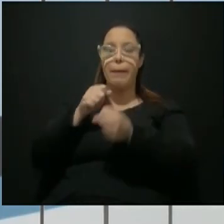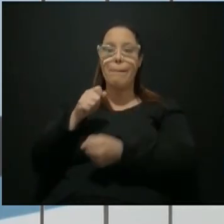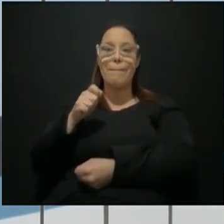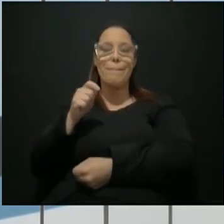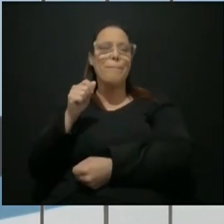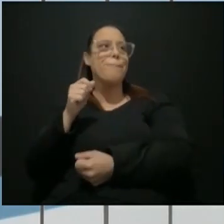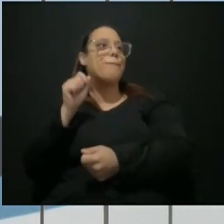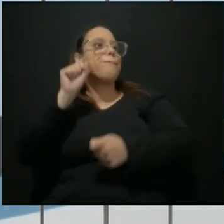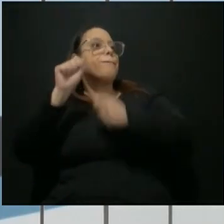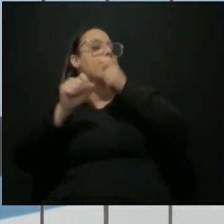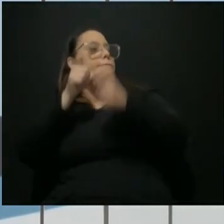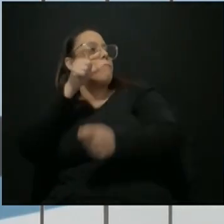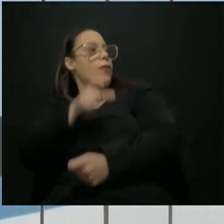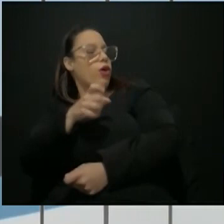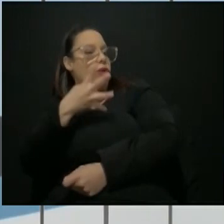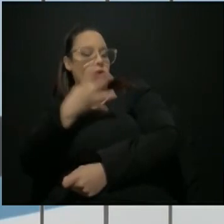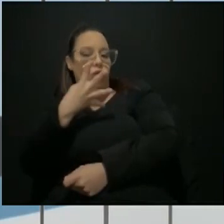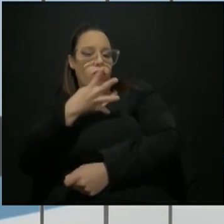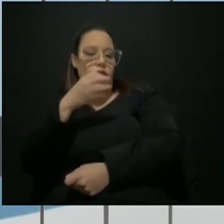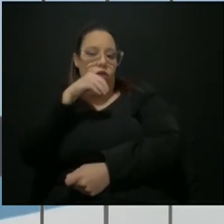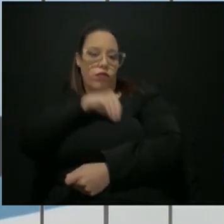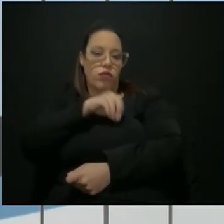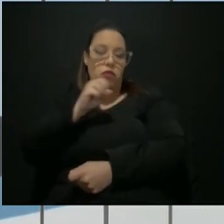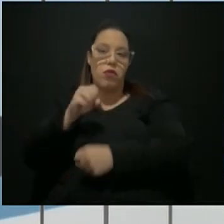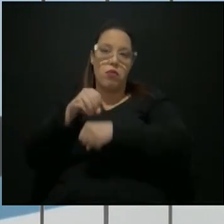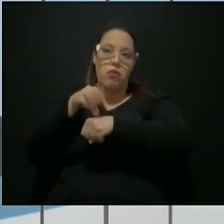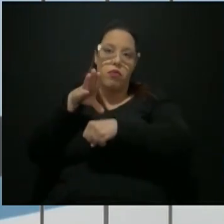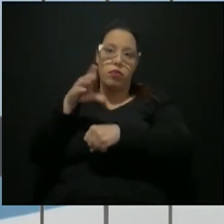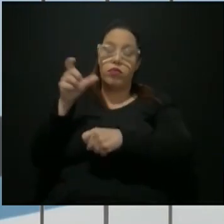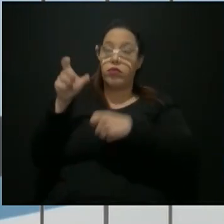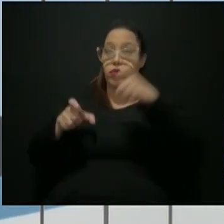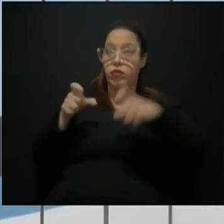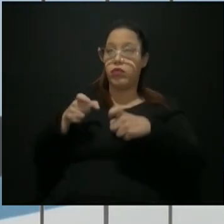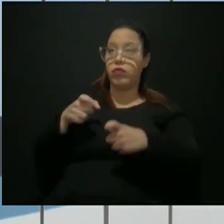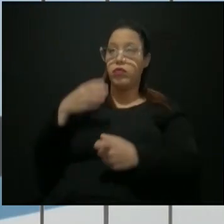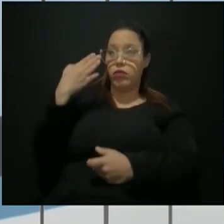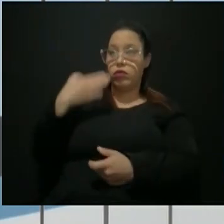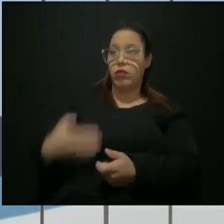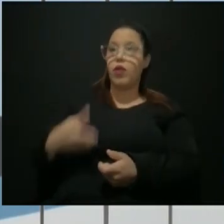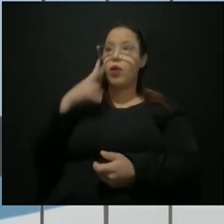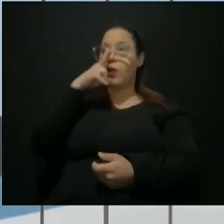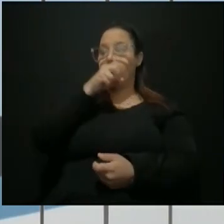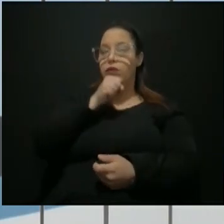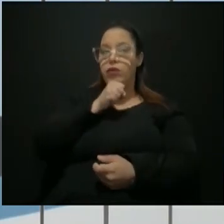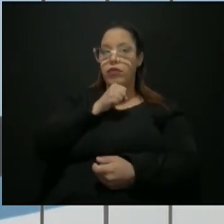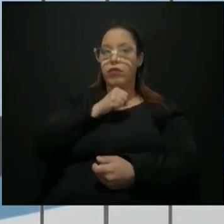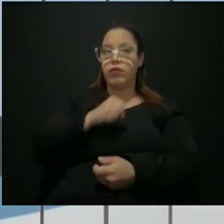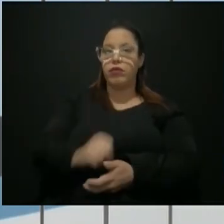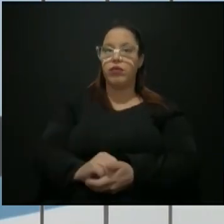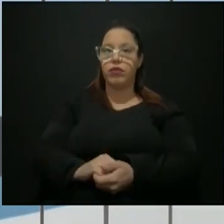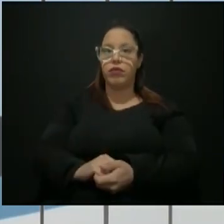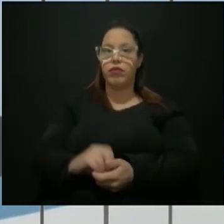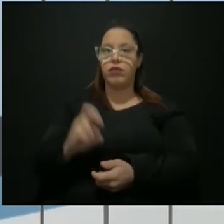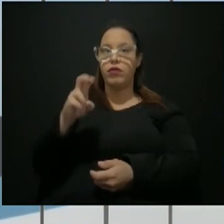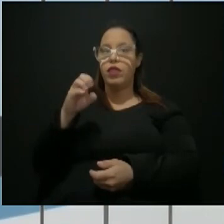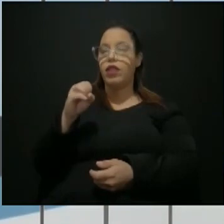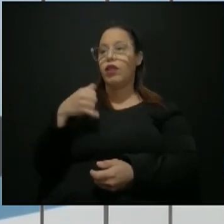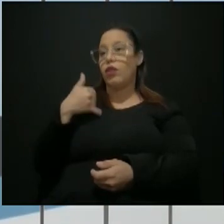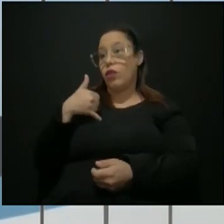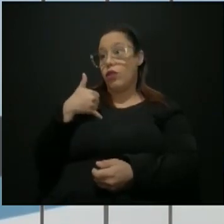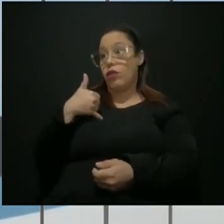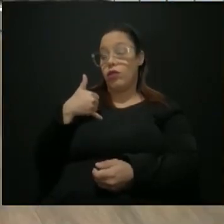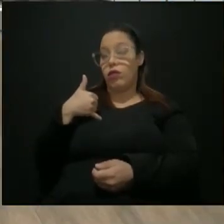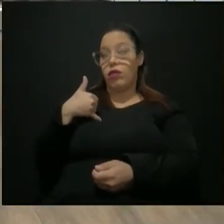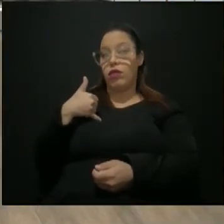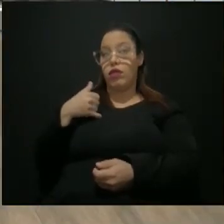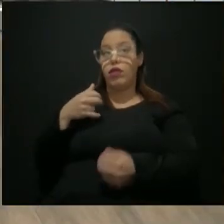que ganha 4 salários mínimos ou mais, ela tem características biológicas de força de 50 anos. Então você tem uma diferença